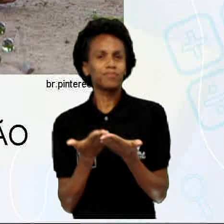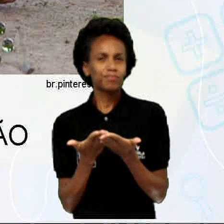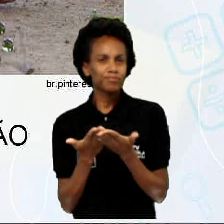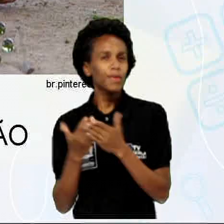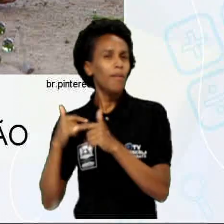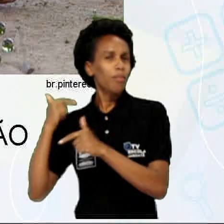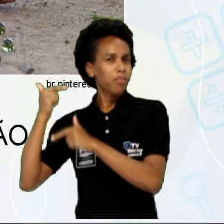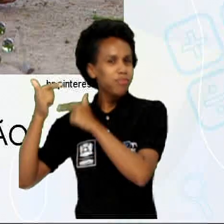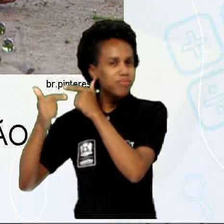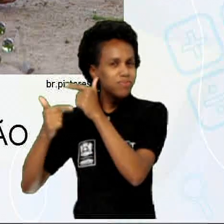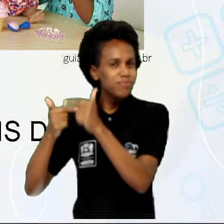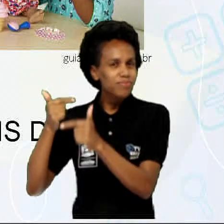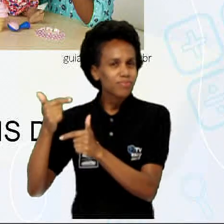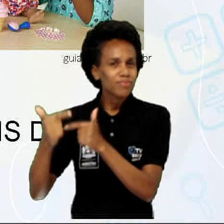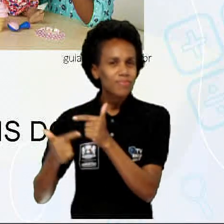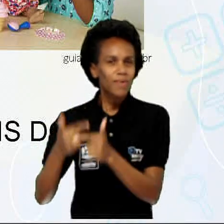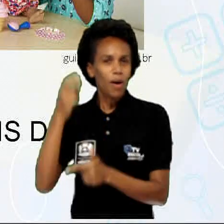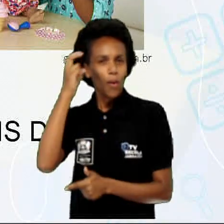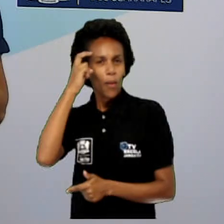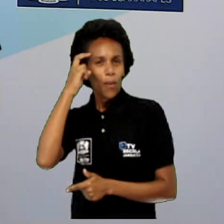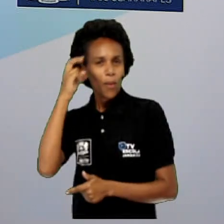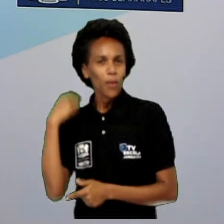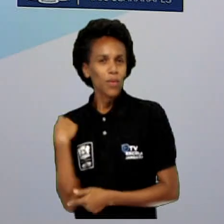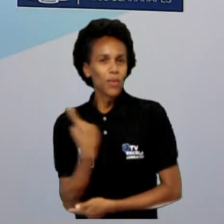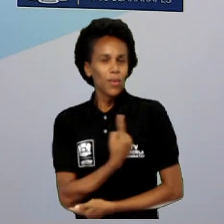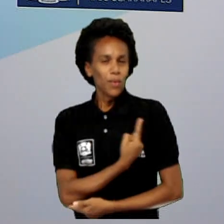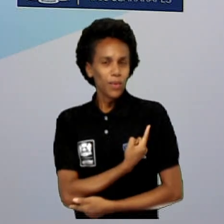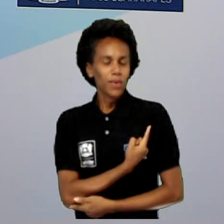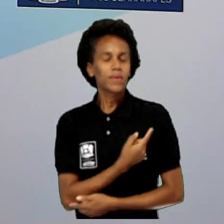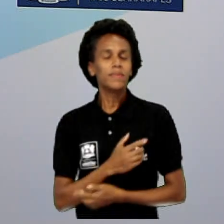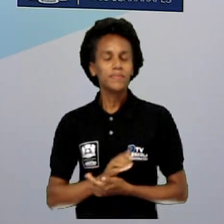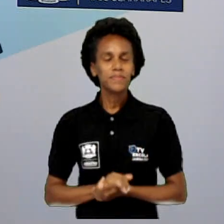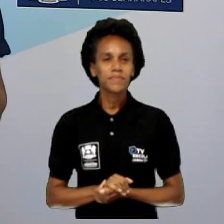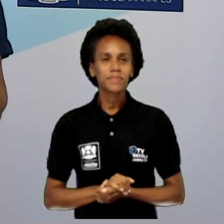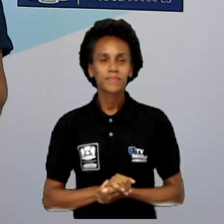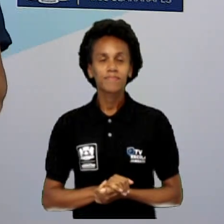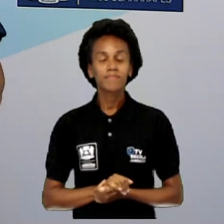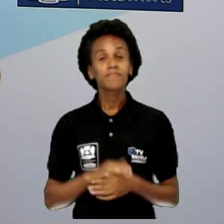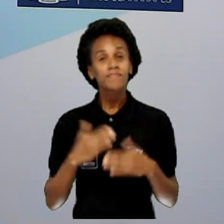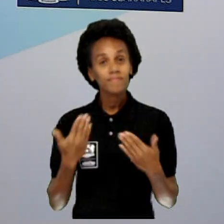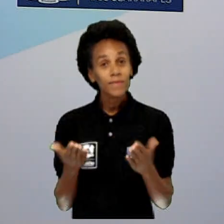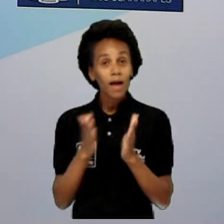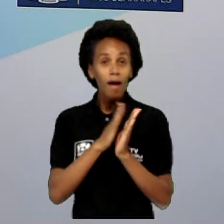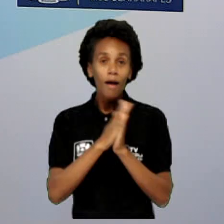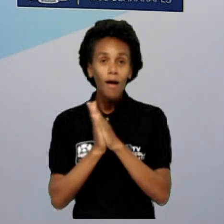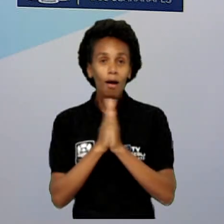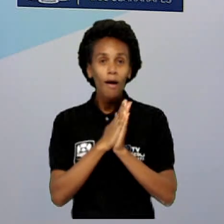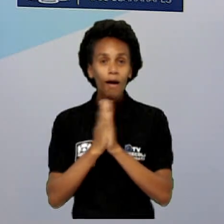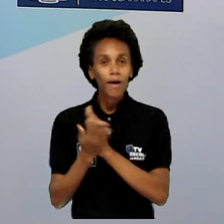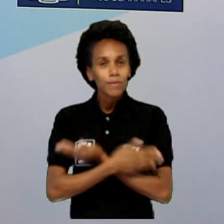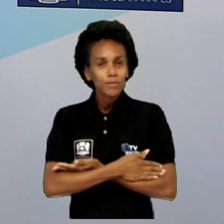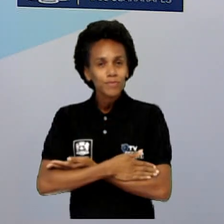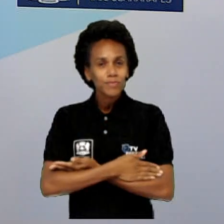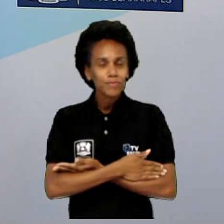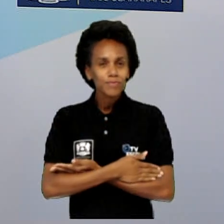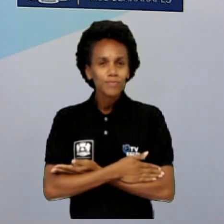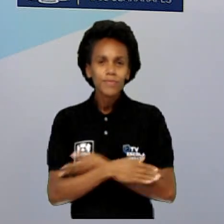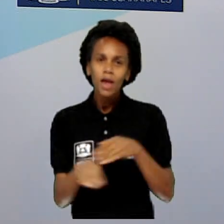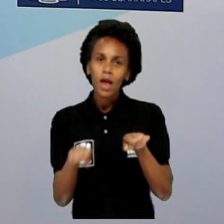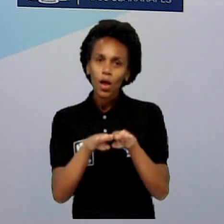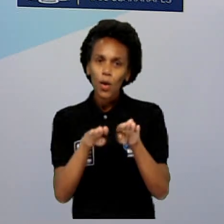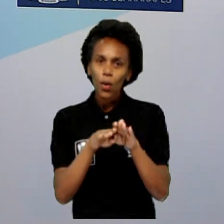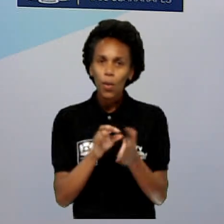tradição, da nossa cultura. As bonecas, como as bolinhas de gude, são exemplos de